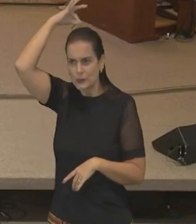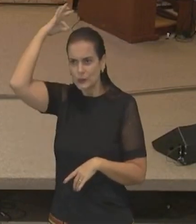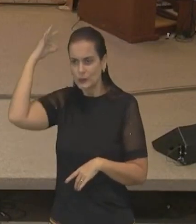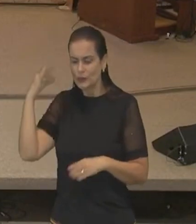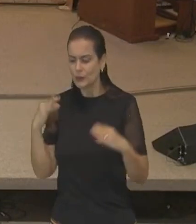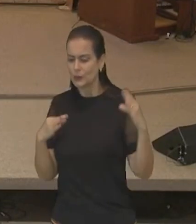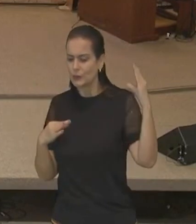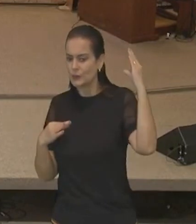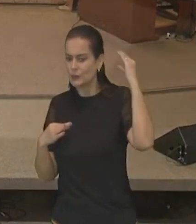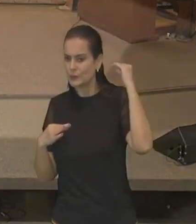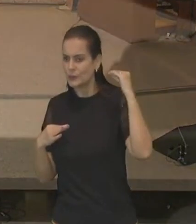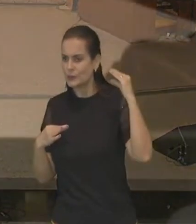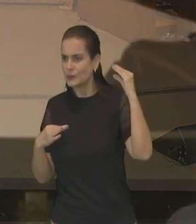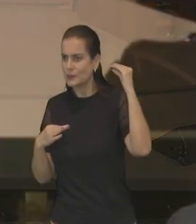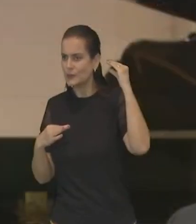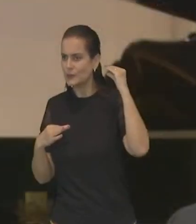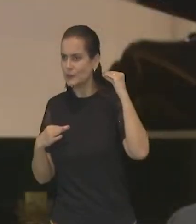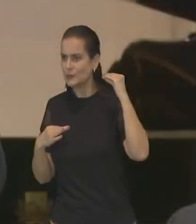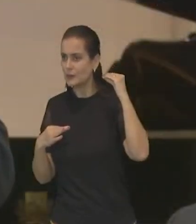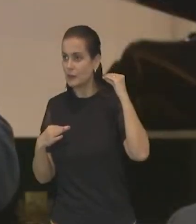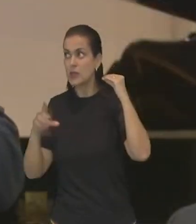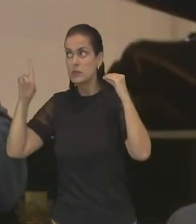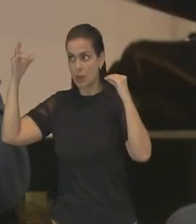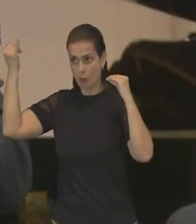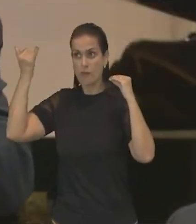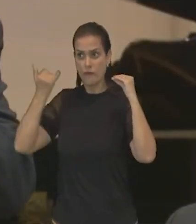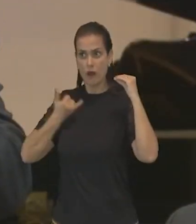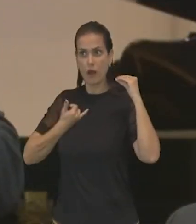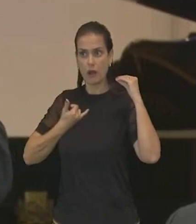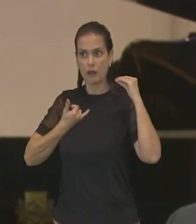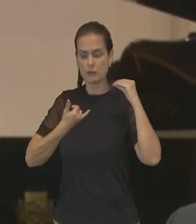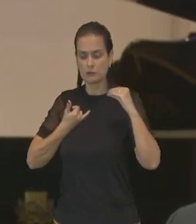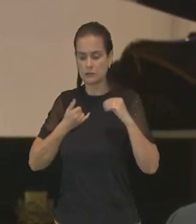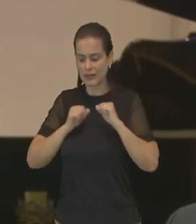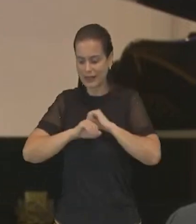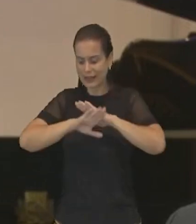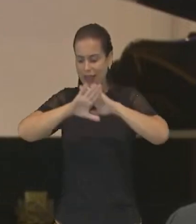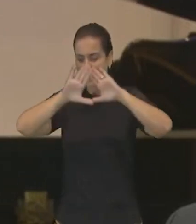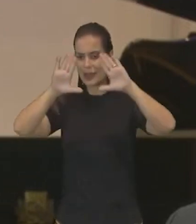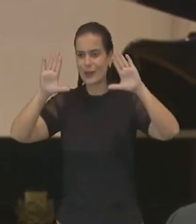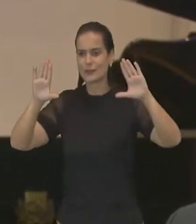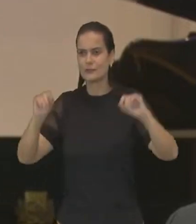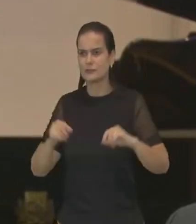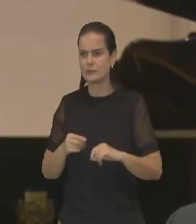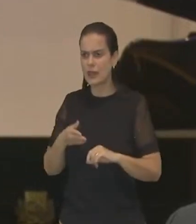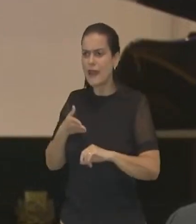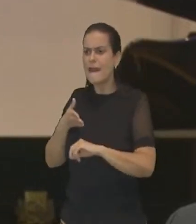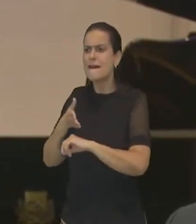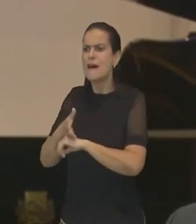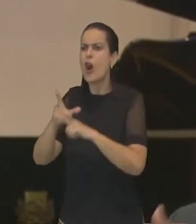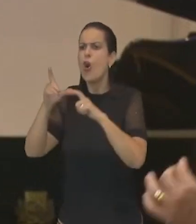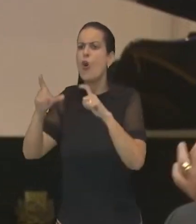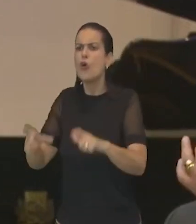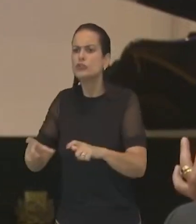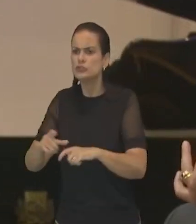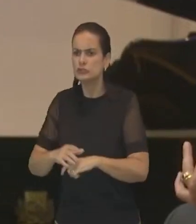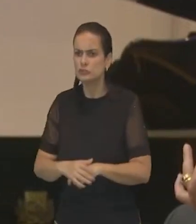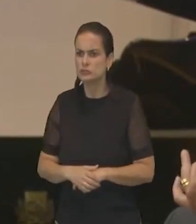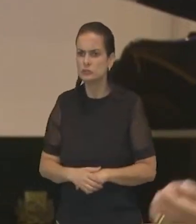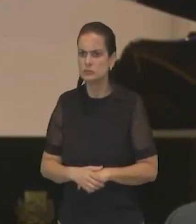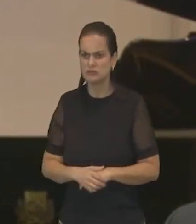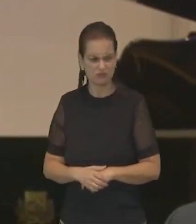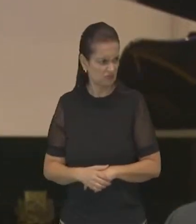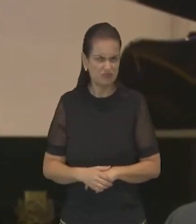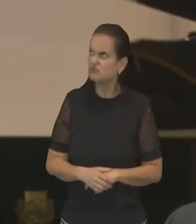Espírito de Deus fala com a gente, viu, meus irmãos? E Deus fala com a gente. Eu ouvi claramente a voz dizendo assim: você vai aonde, meu filho? Aonde eu